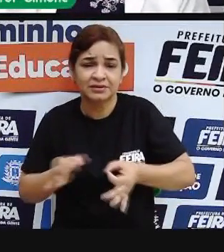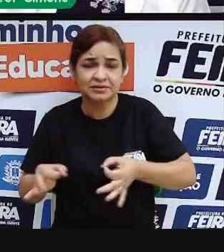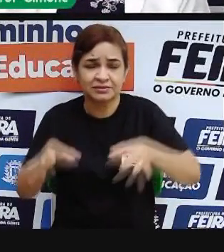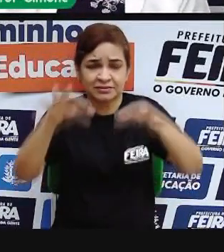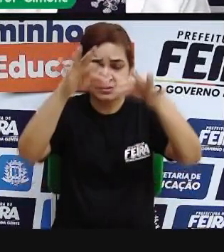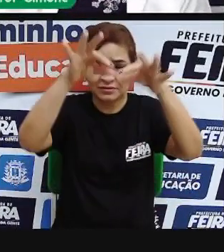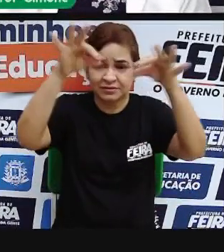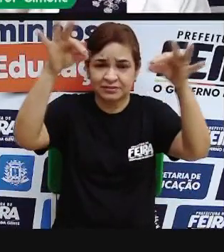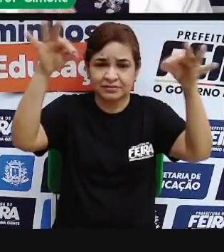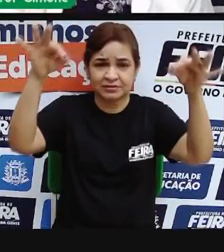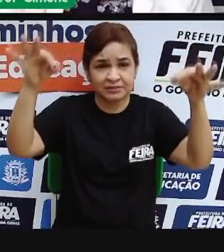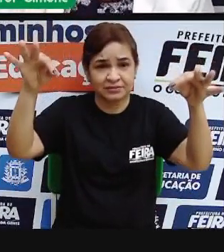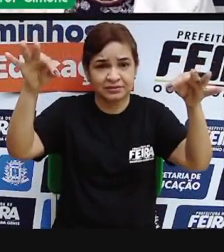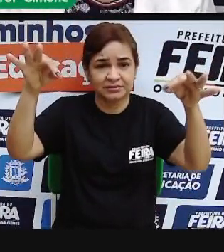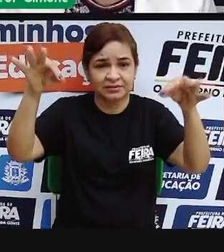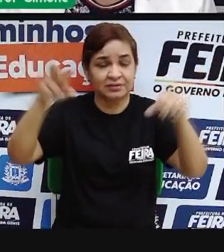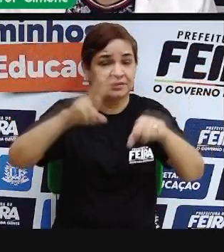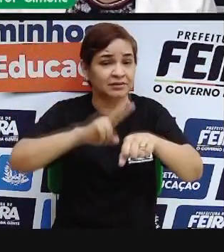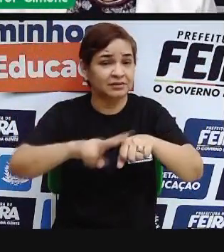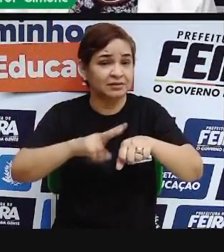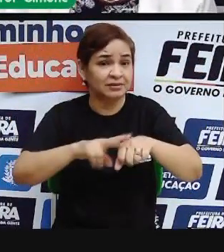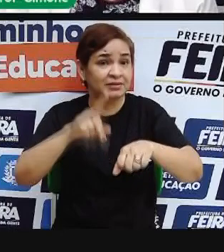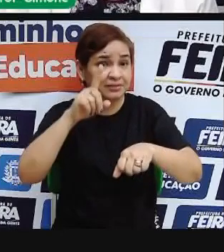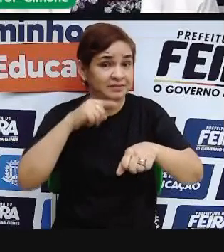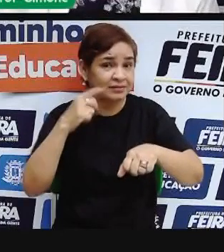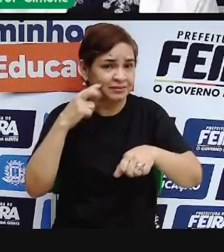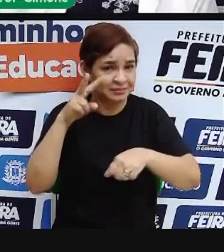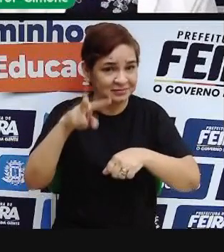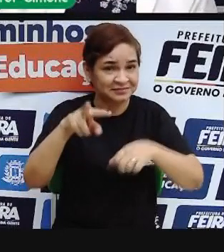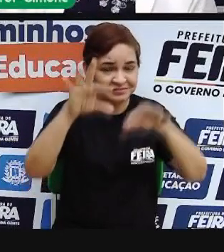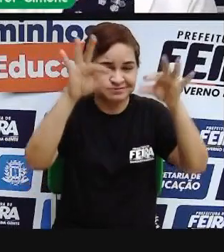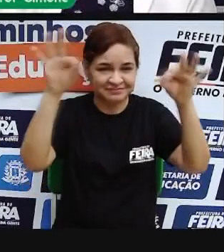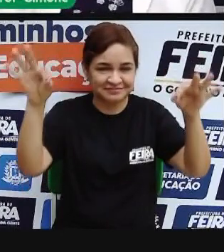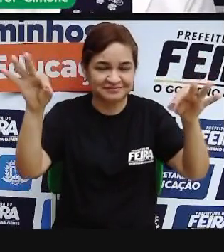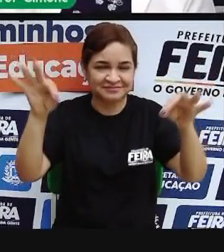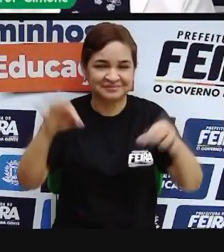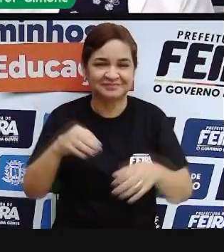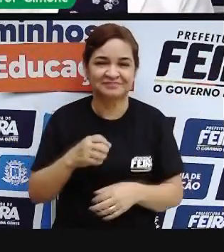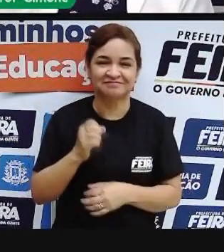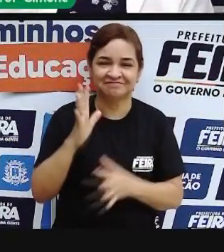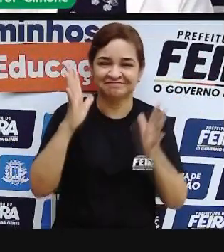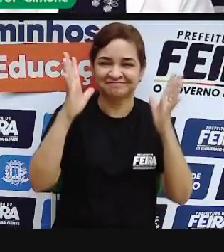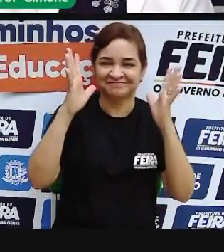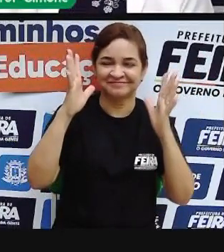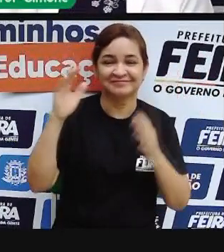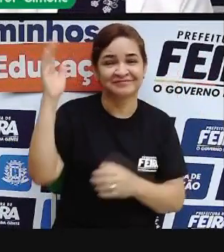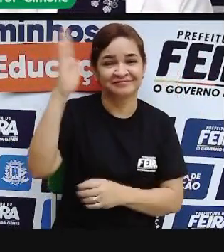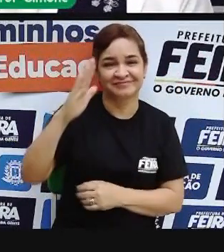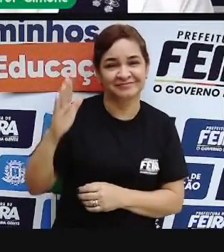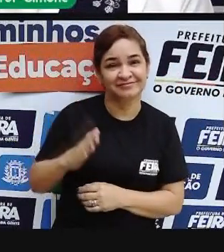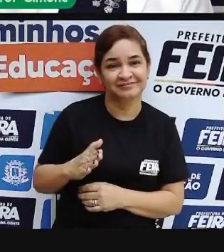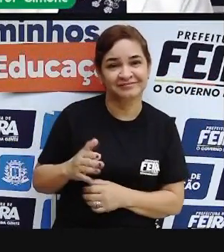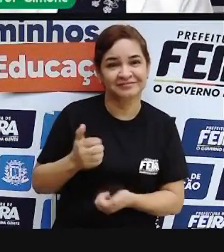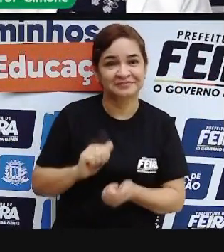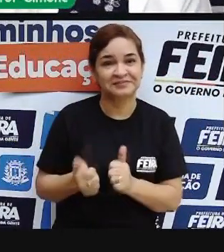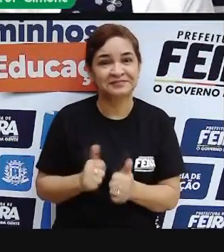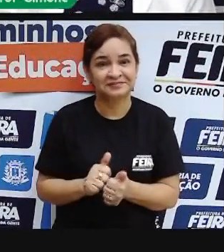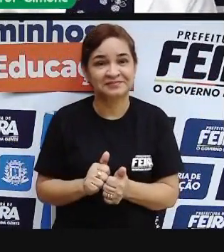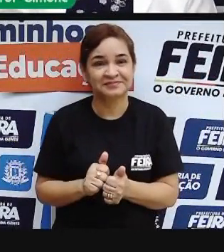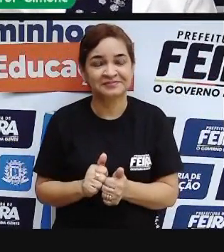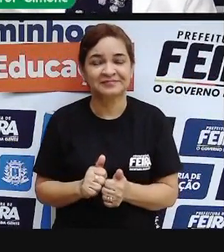bandeirolas nas praças é feita em verde e amarelo, em homenagem, né, à seleção de futebol aí e à